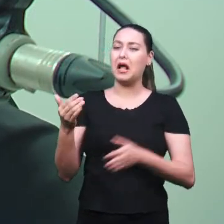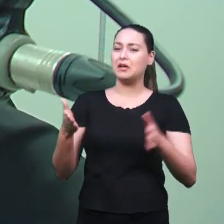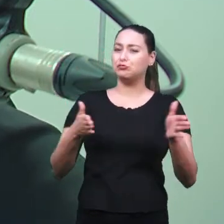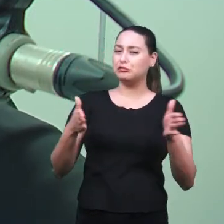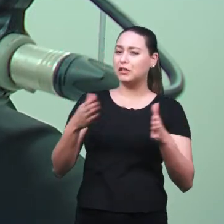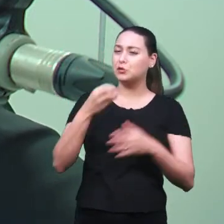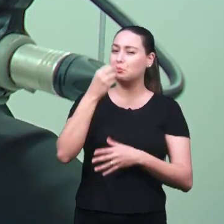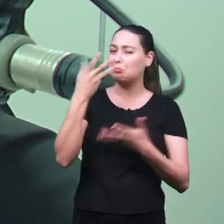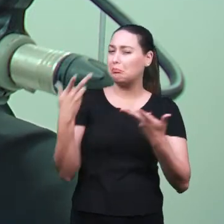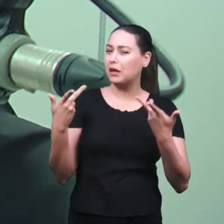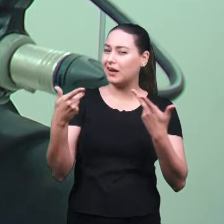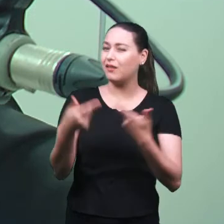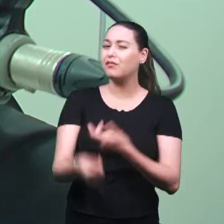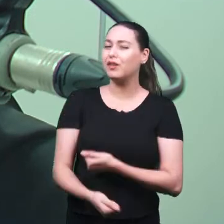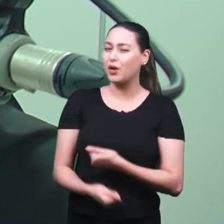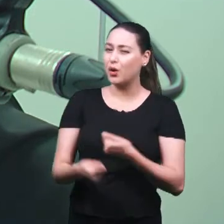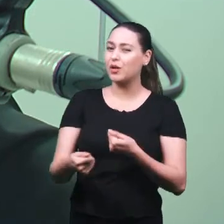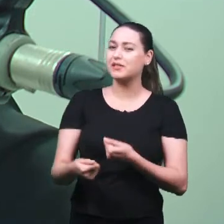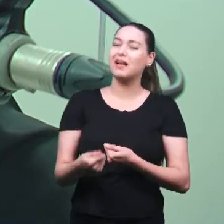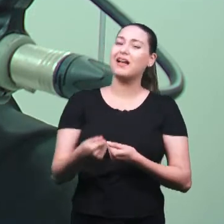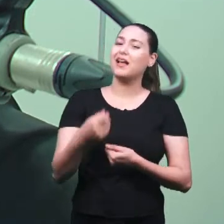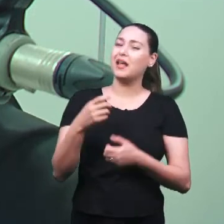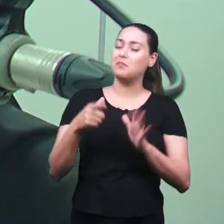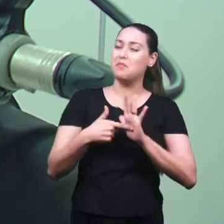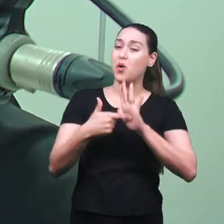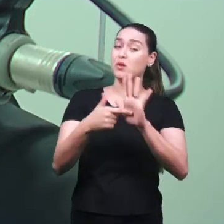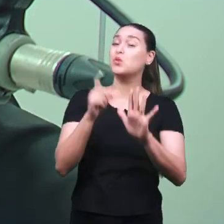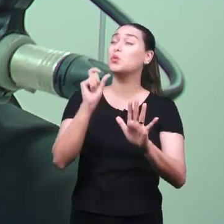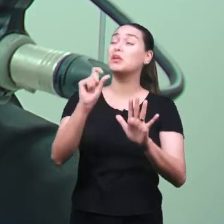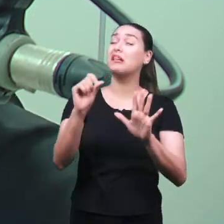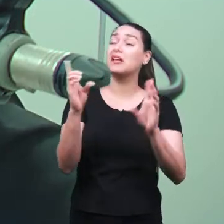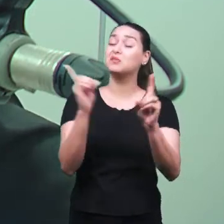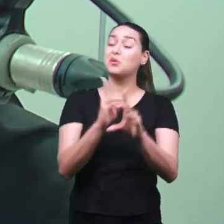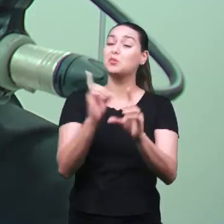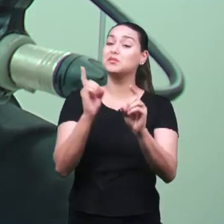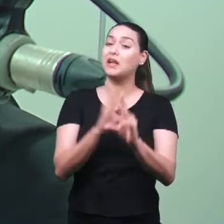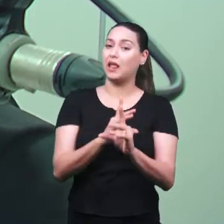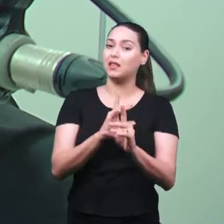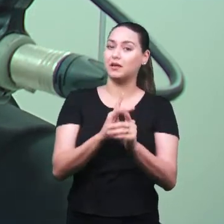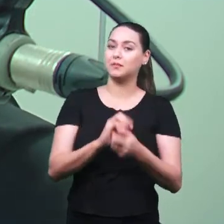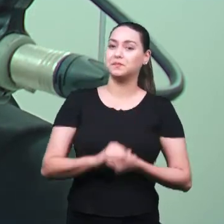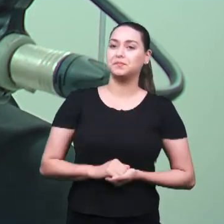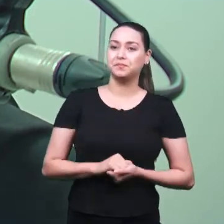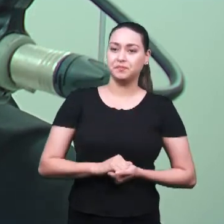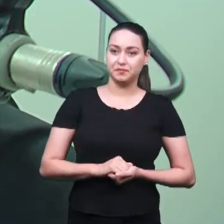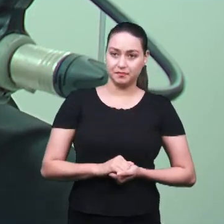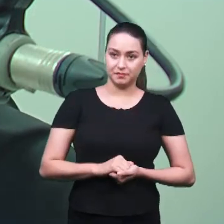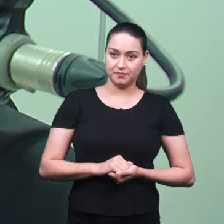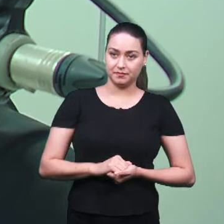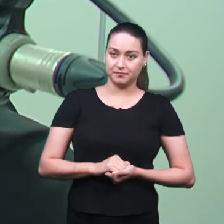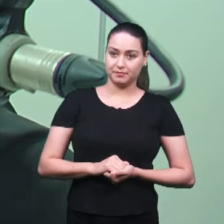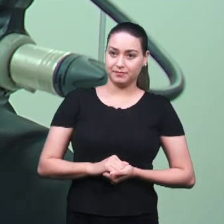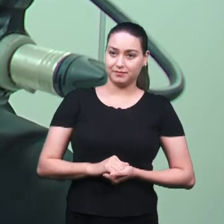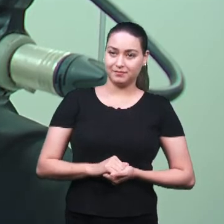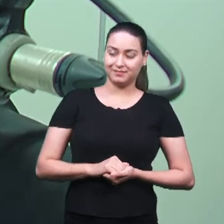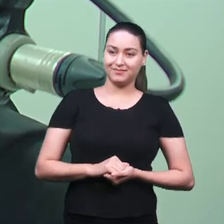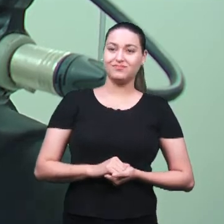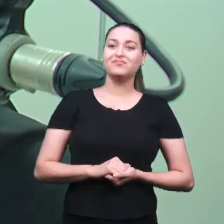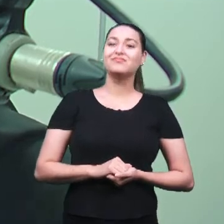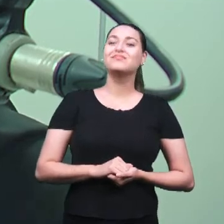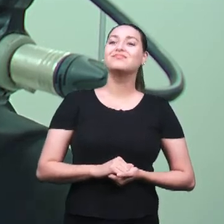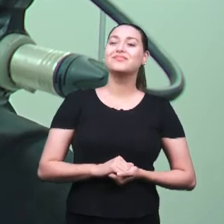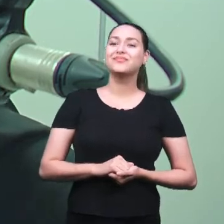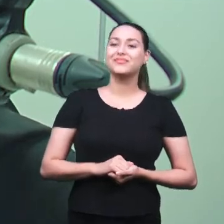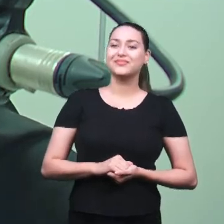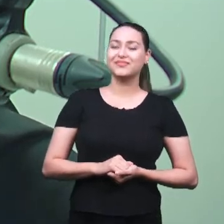ali ele fala sobre o que é a doutrina, e então é um programa muito